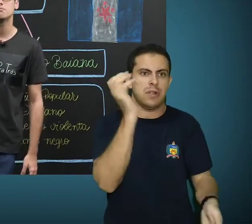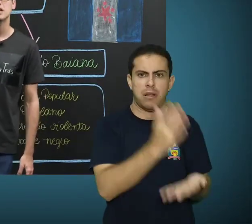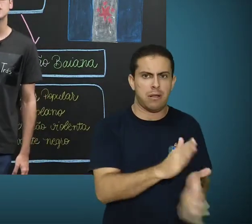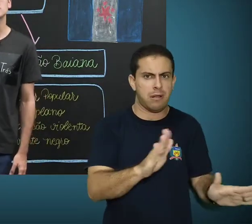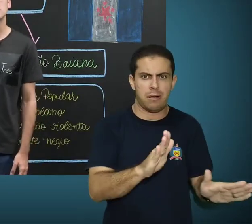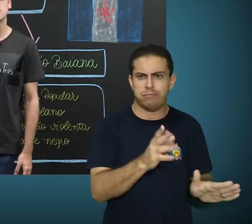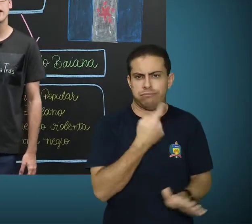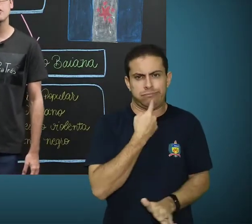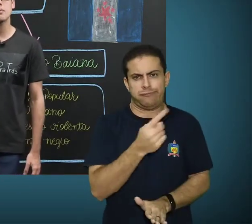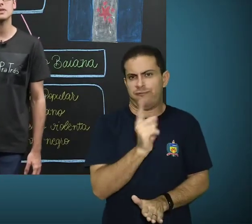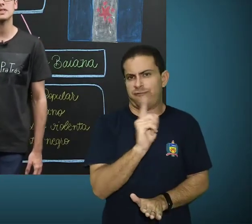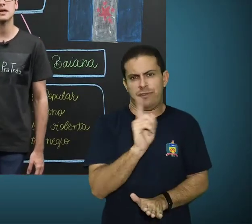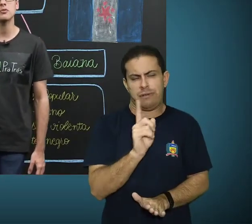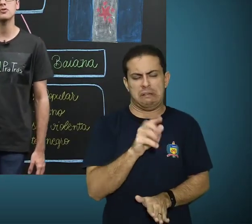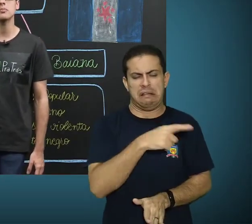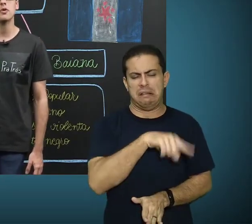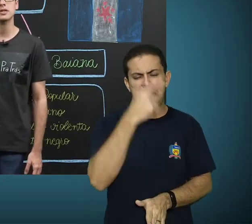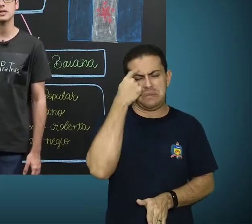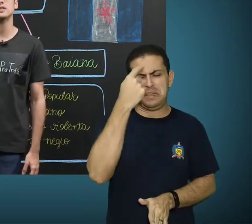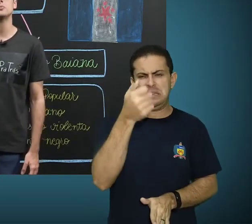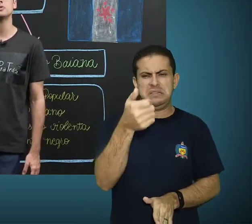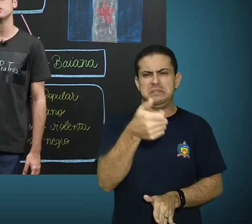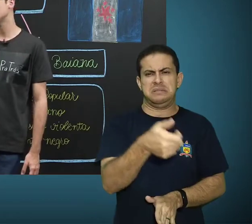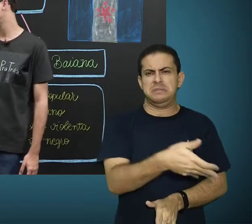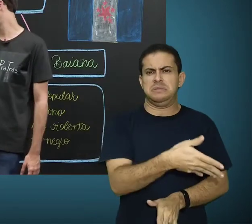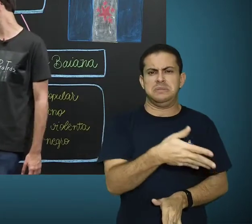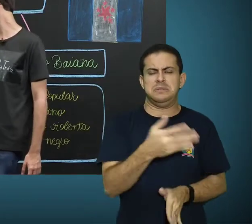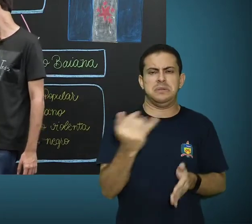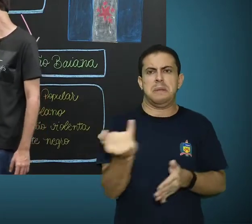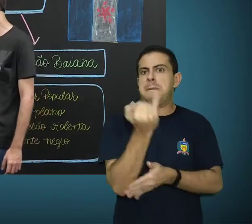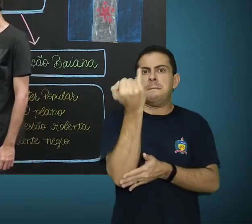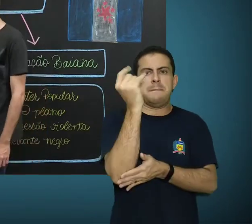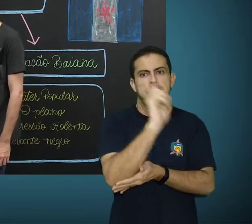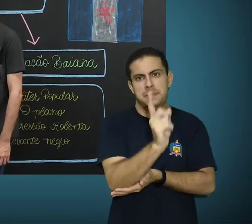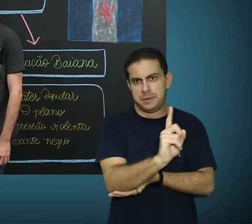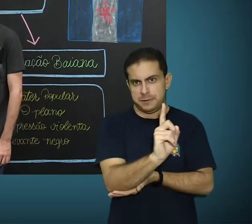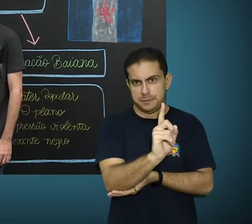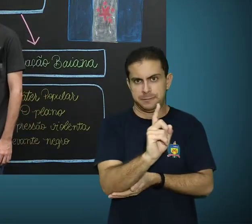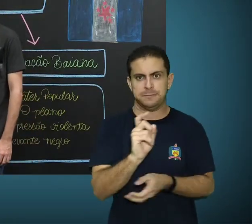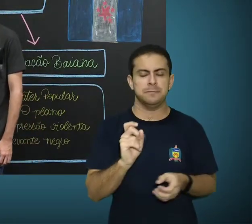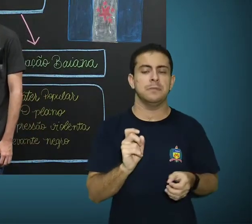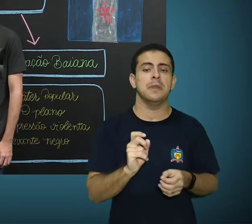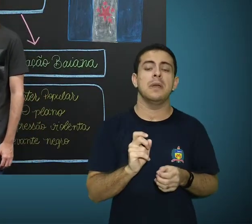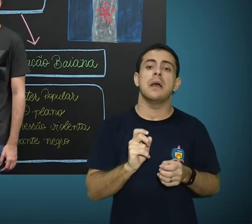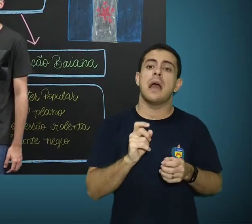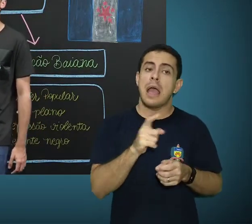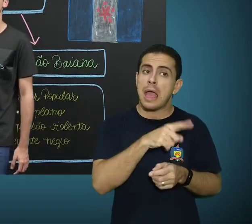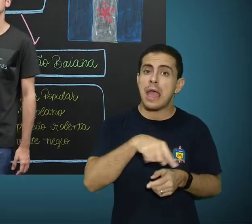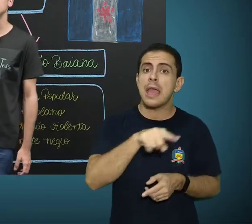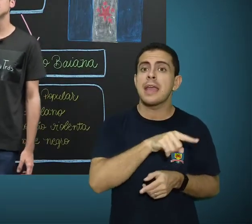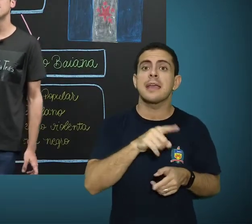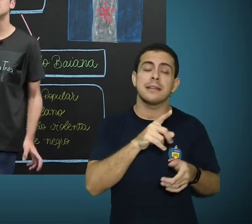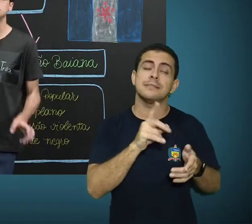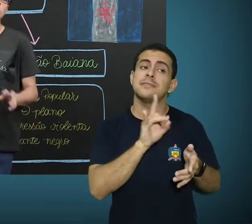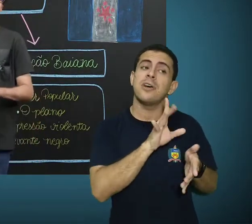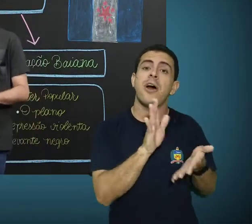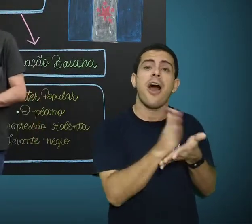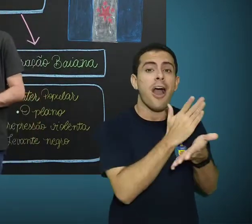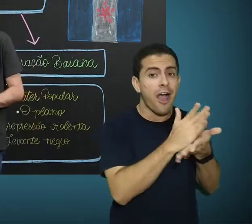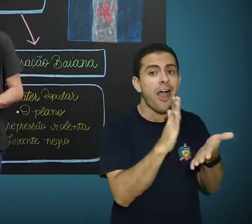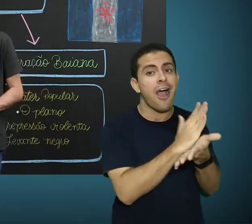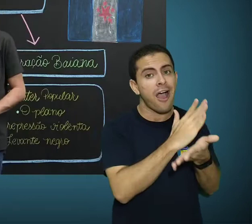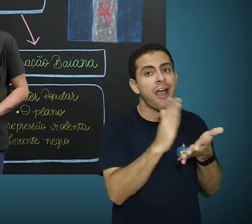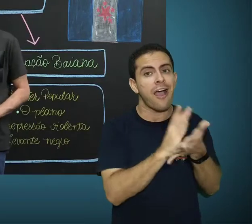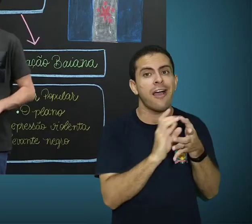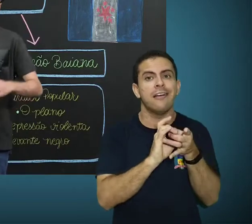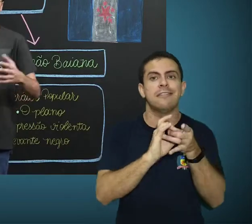escravidão. Isso não era uma bandeira muito importante para os inconfidentes lá em Minas. certo? Ou seja, era liberdade para